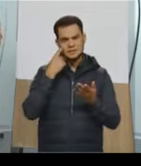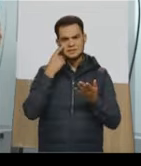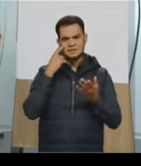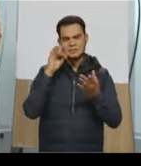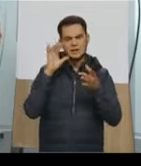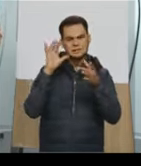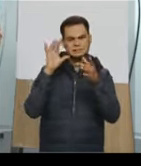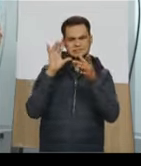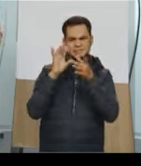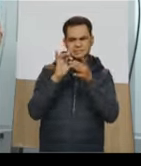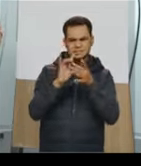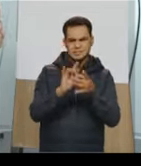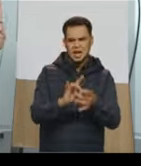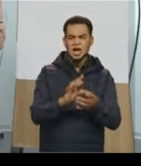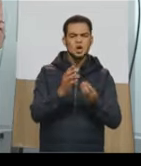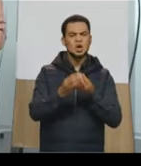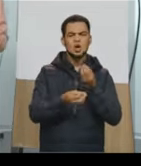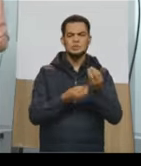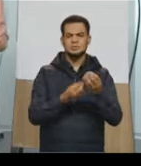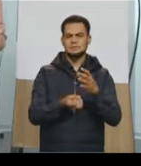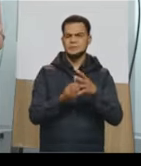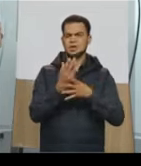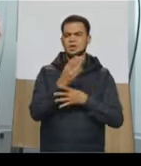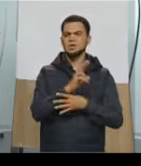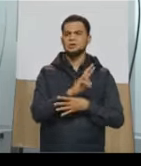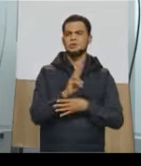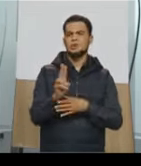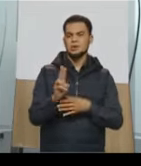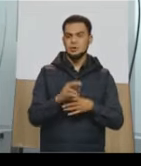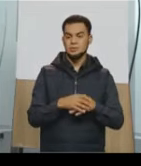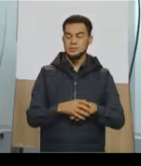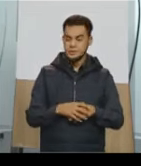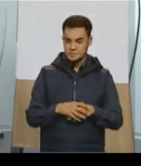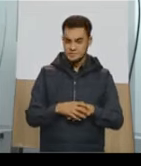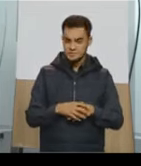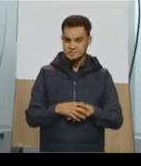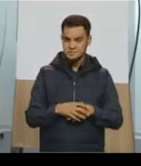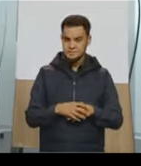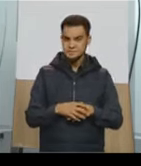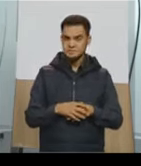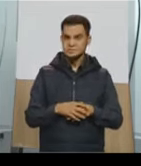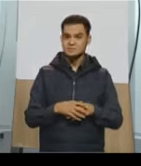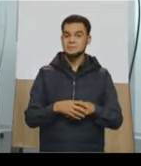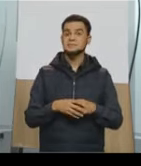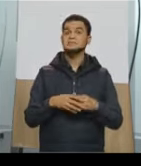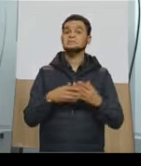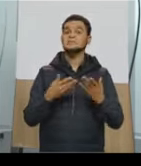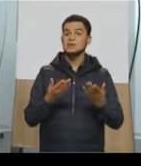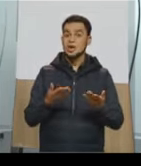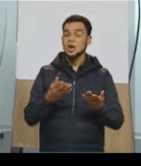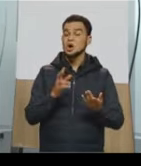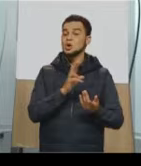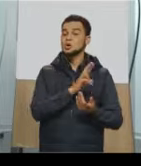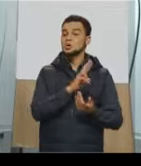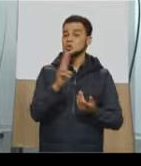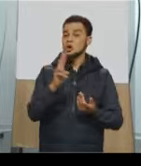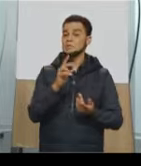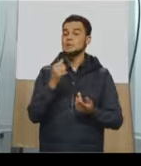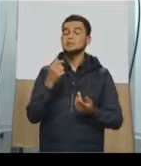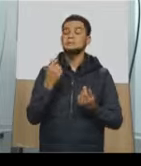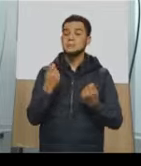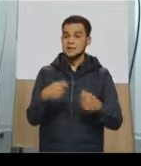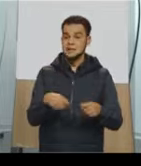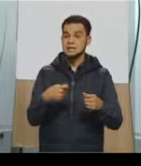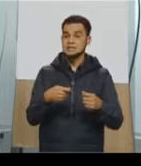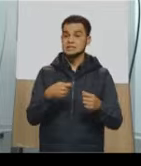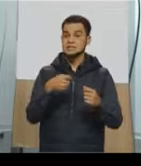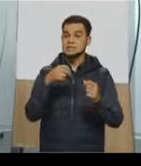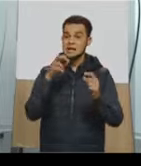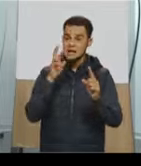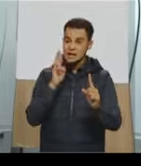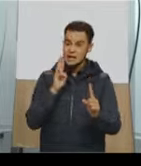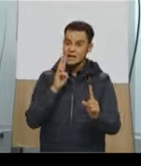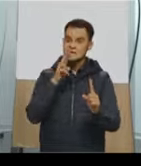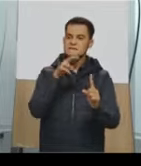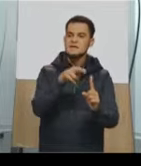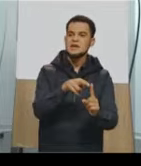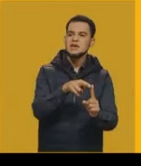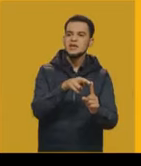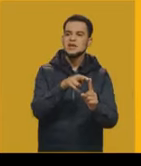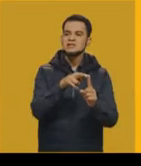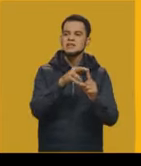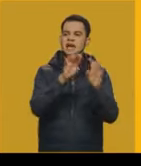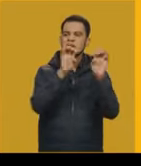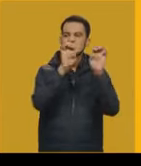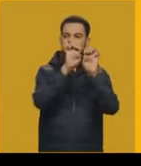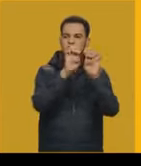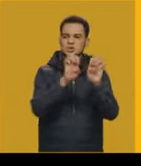o nome. Então, de acordo com o IUPAC, o nome ele tem que fazer a referência à estrutura daquela molécula. Então, vamos